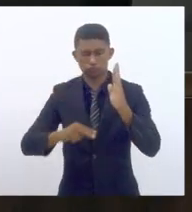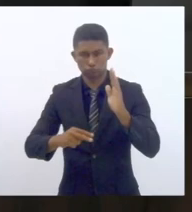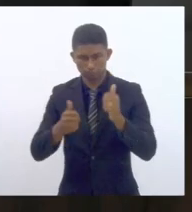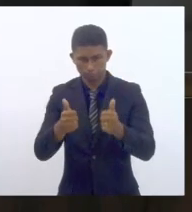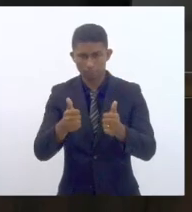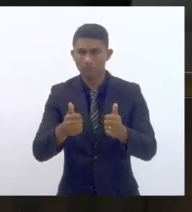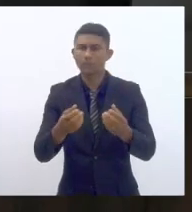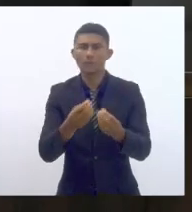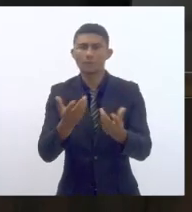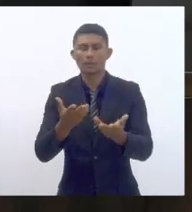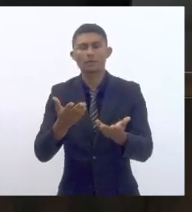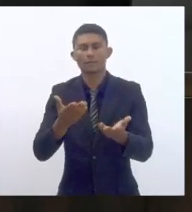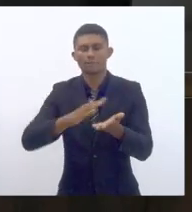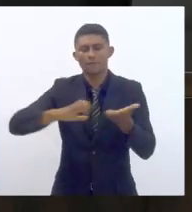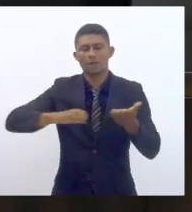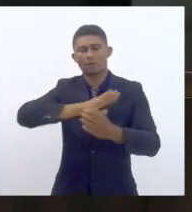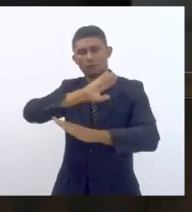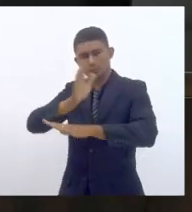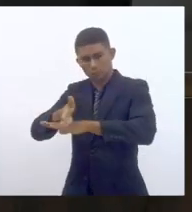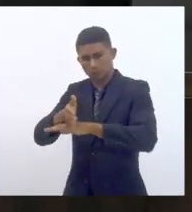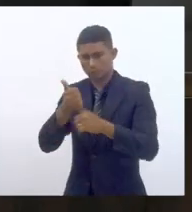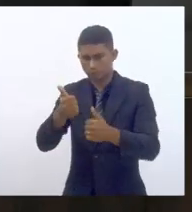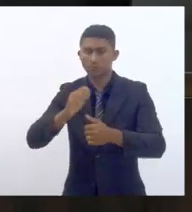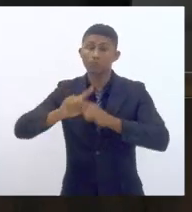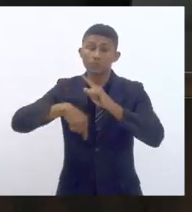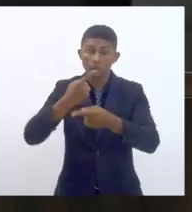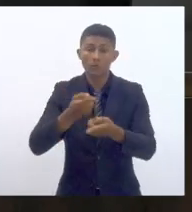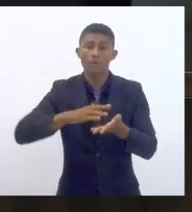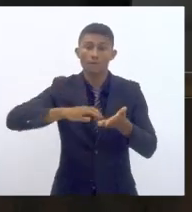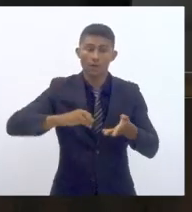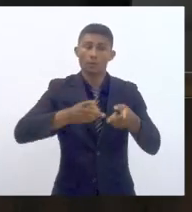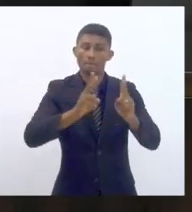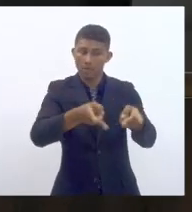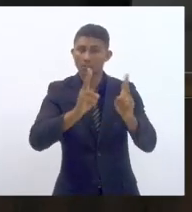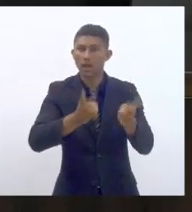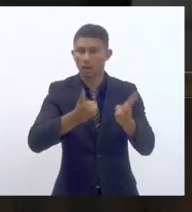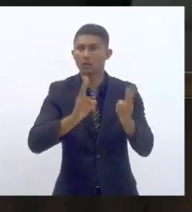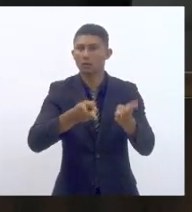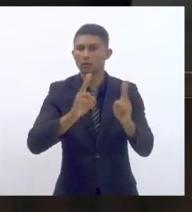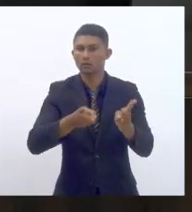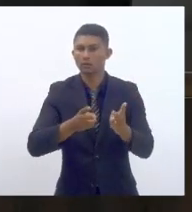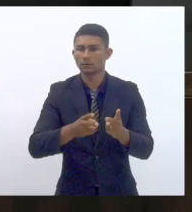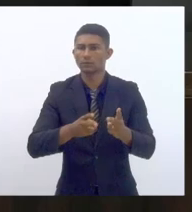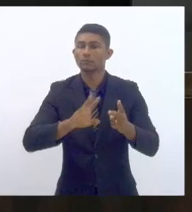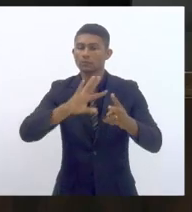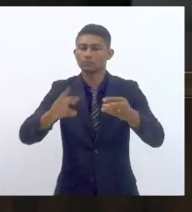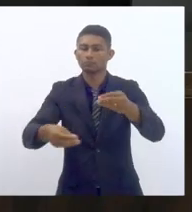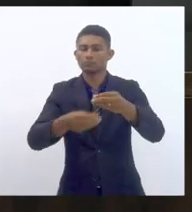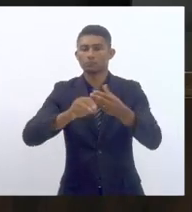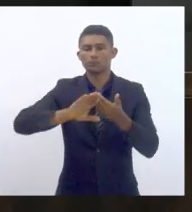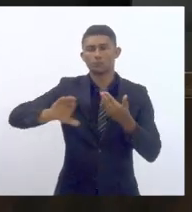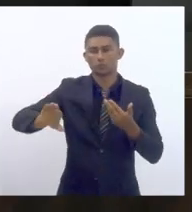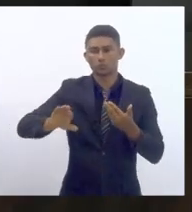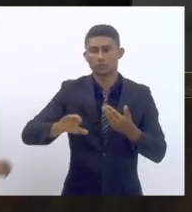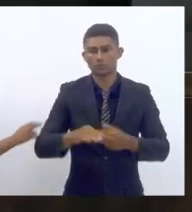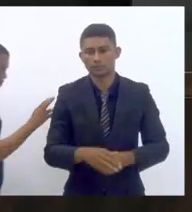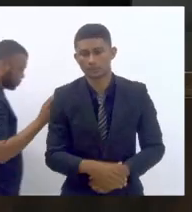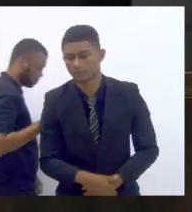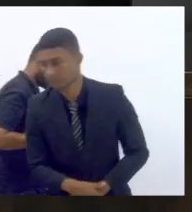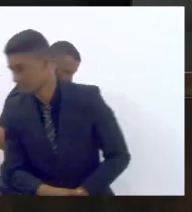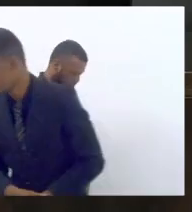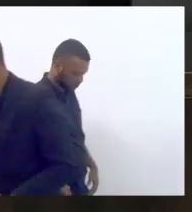para rejeitar. Depois temos os mantidos, salvo destaques. Tem mantido e salvo destaque.